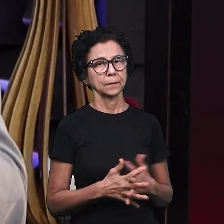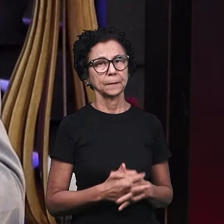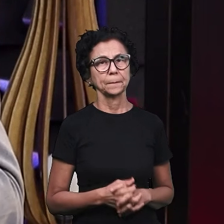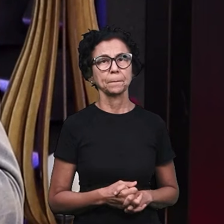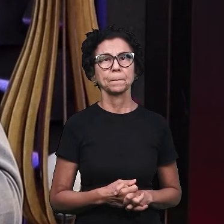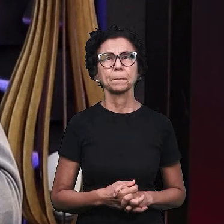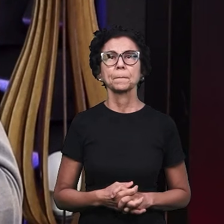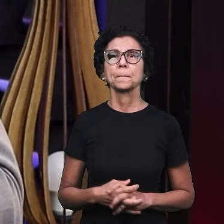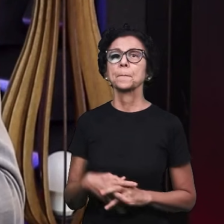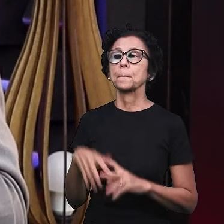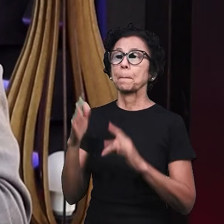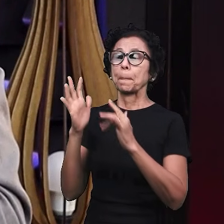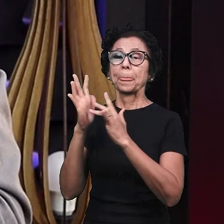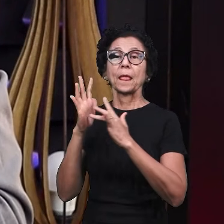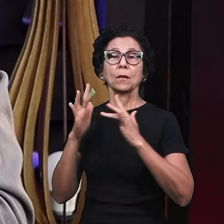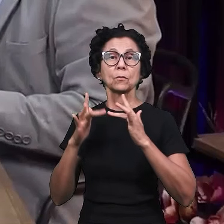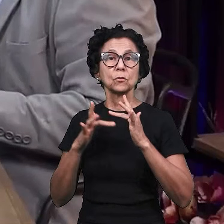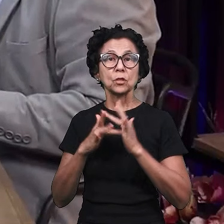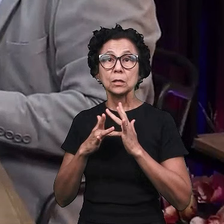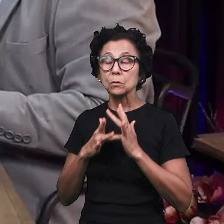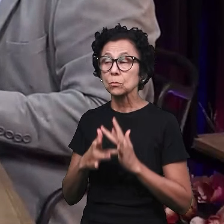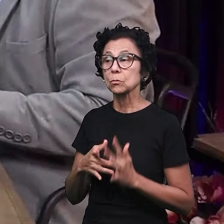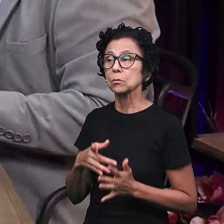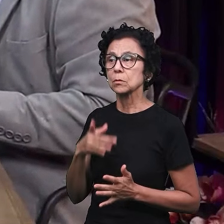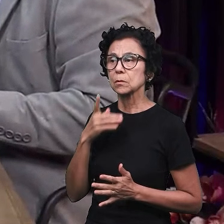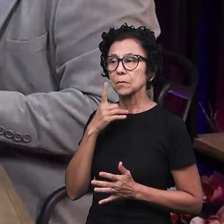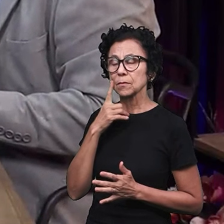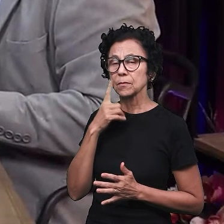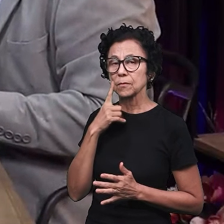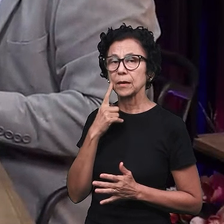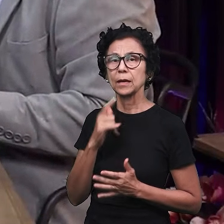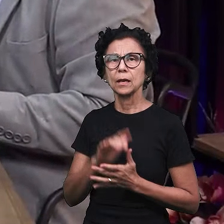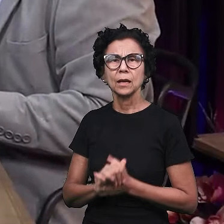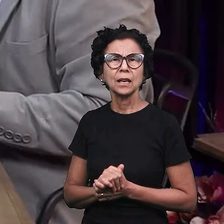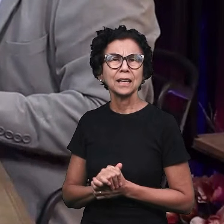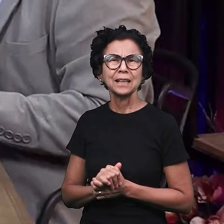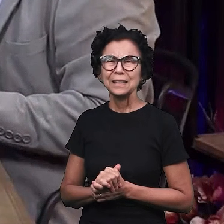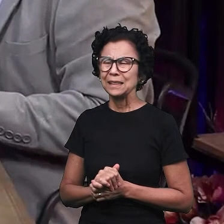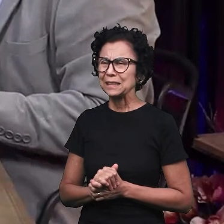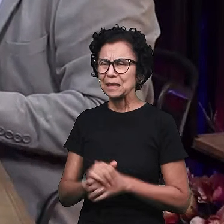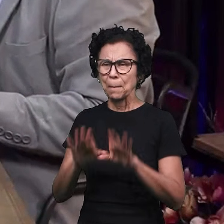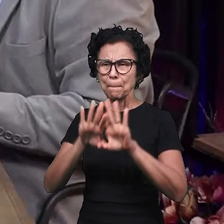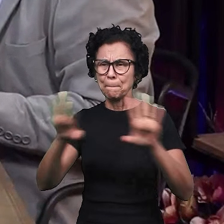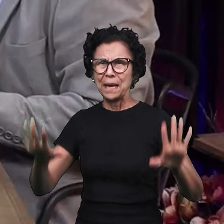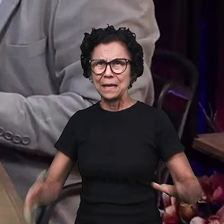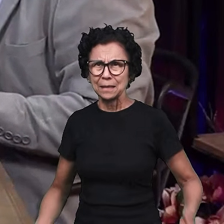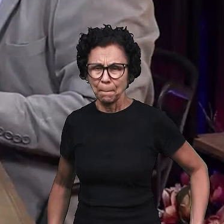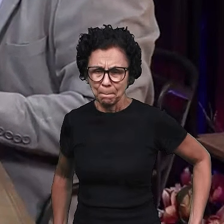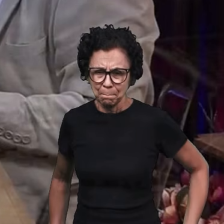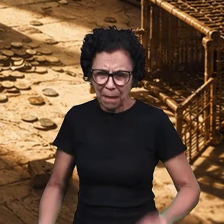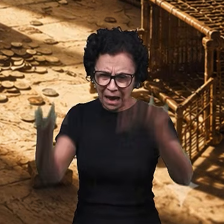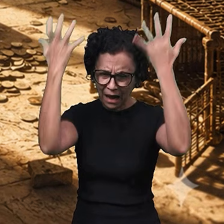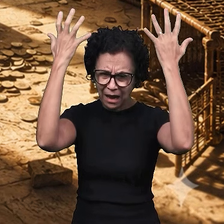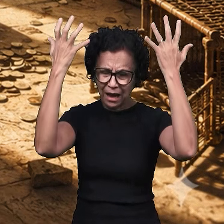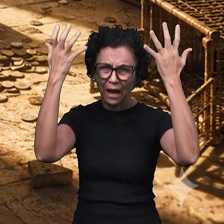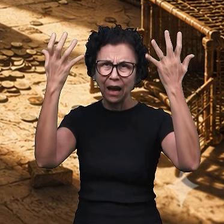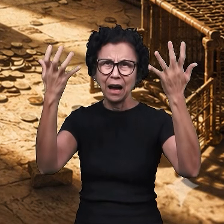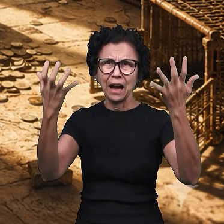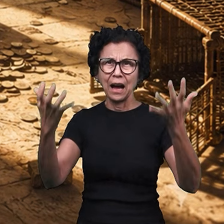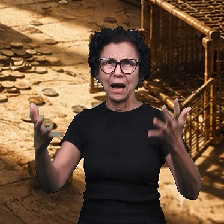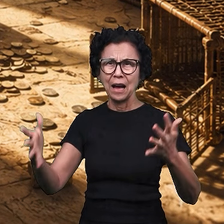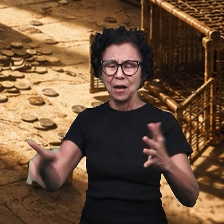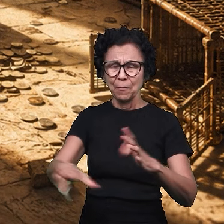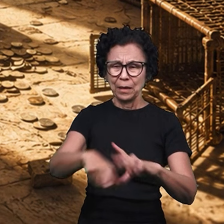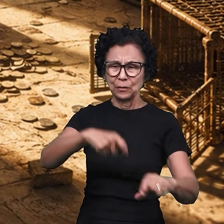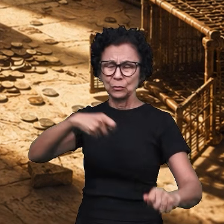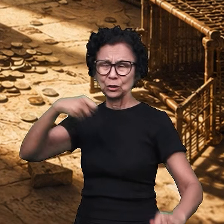outras benesses desta vida. Então Jesus, ele entra ali e ele vê isso. E Marcos 11 diz que ele derrubou as mesas, os cambistas,